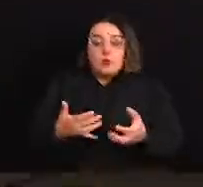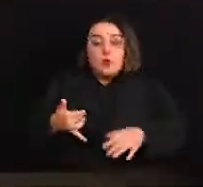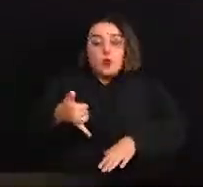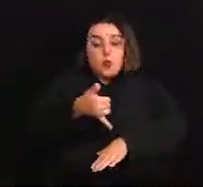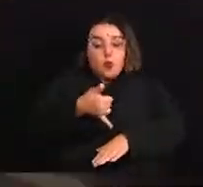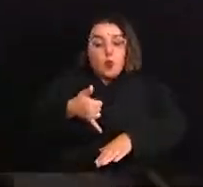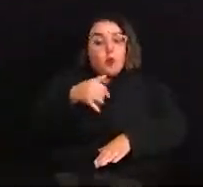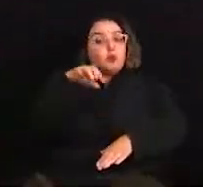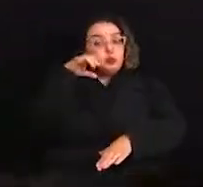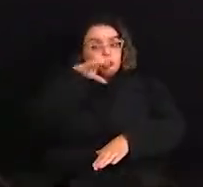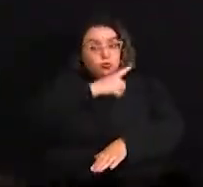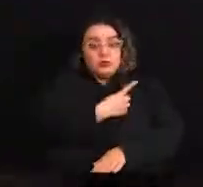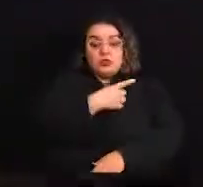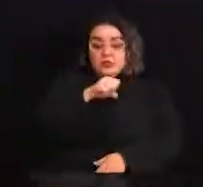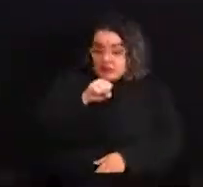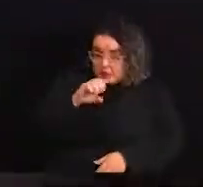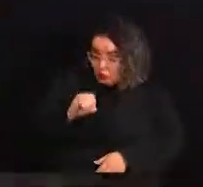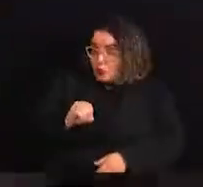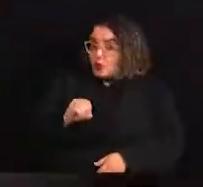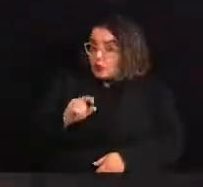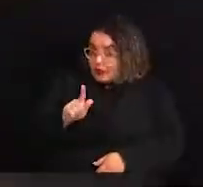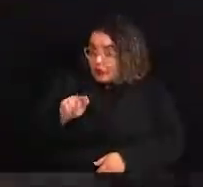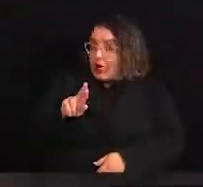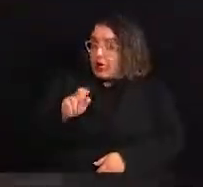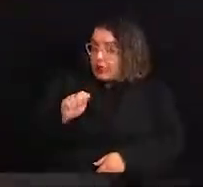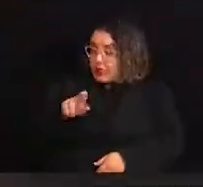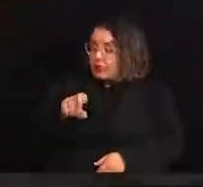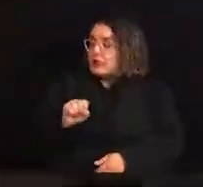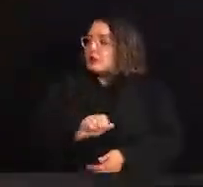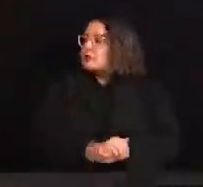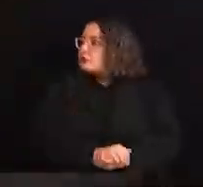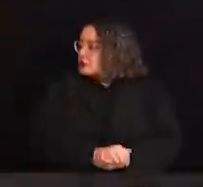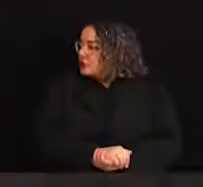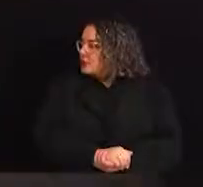Frite em óleo quente, de 180 graus.